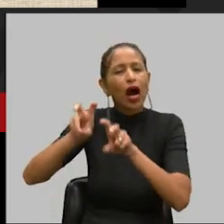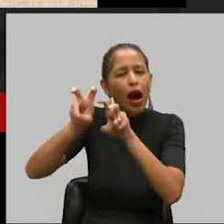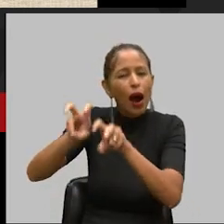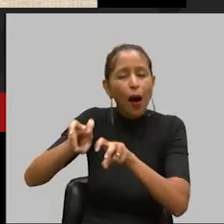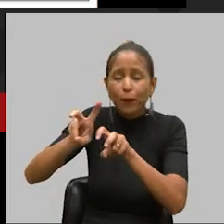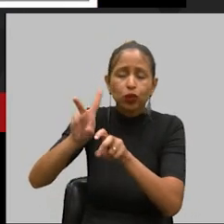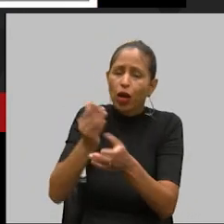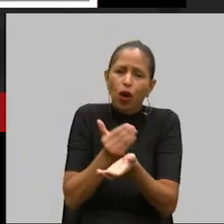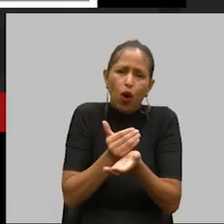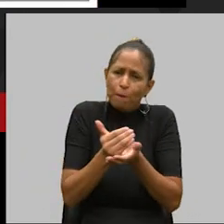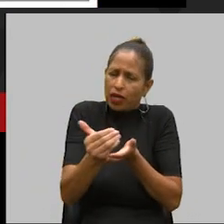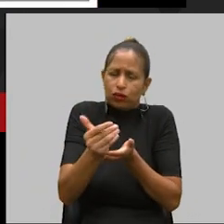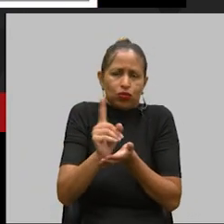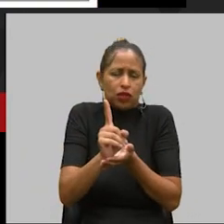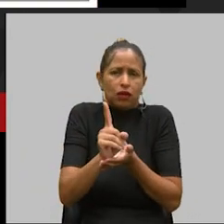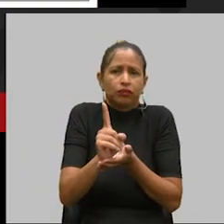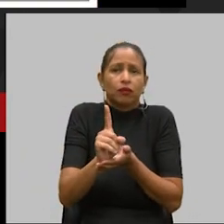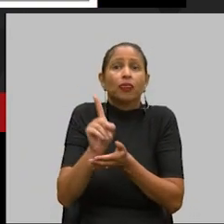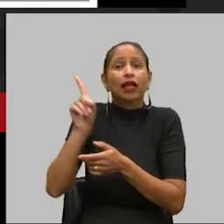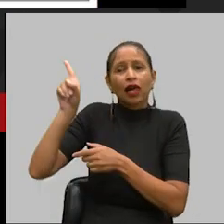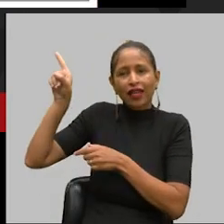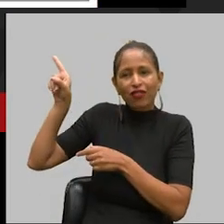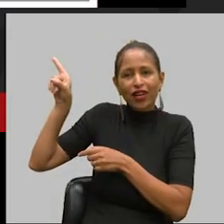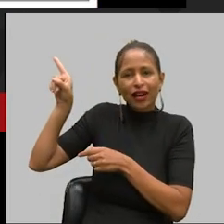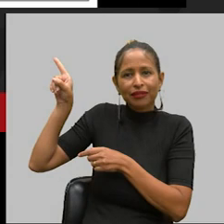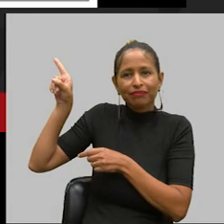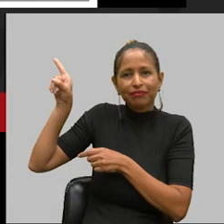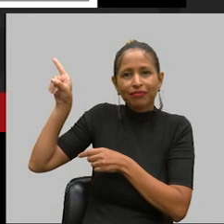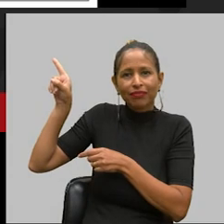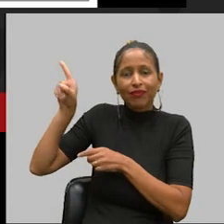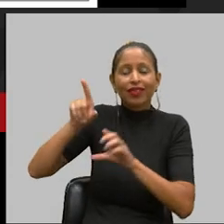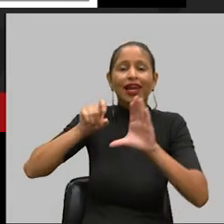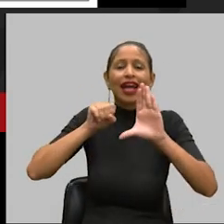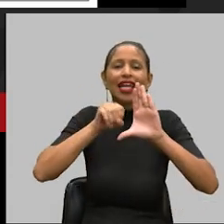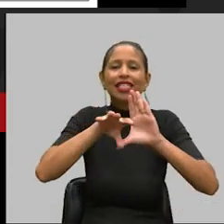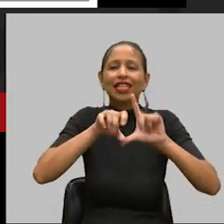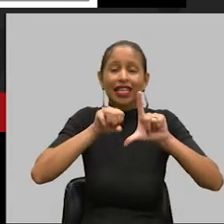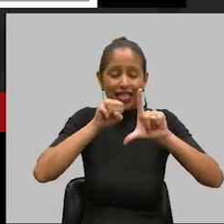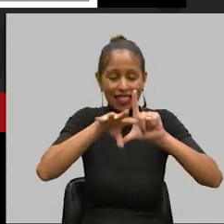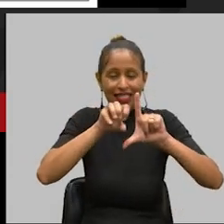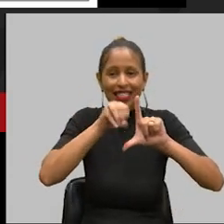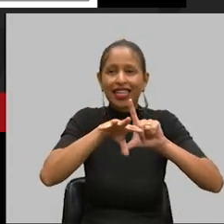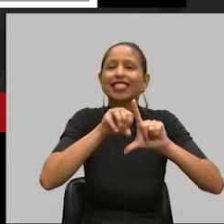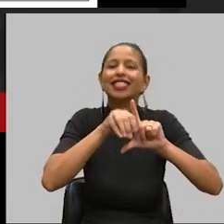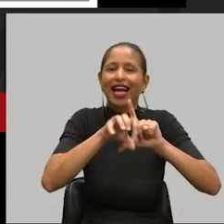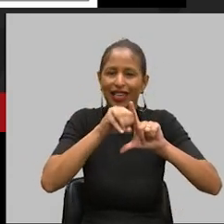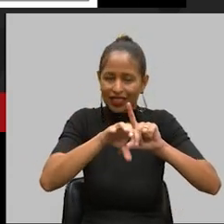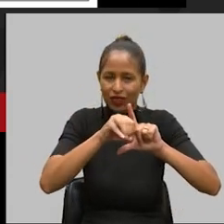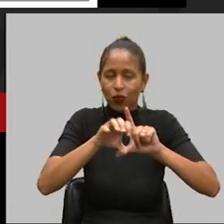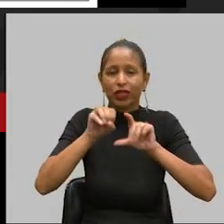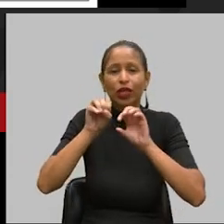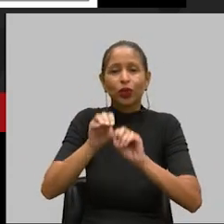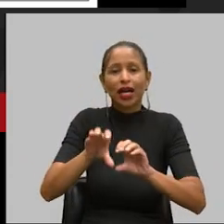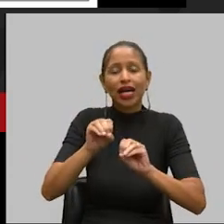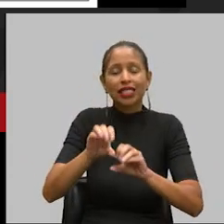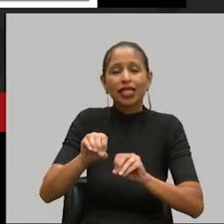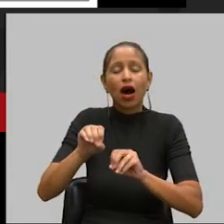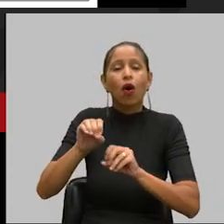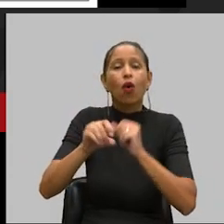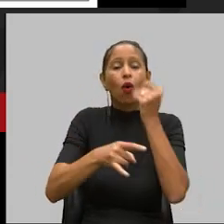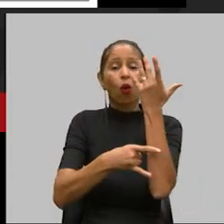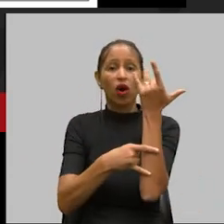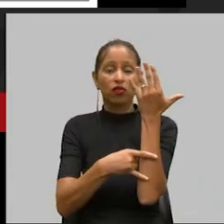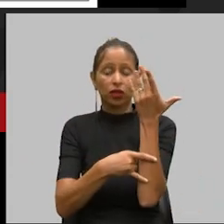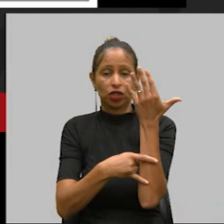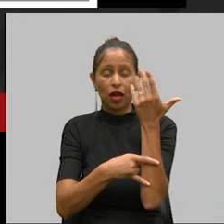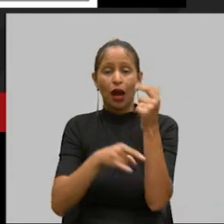inicial em Minas isso aqui é o dado da licenciatura Onde estão nossos alunos da licenciatura em educação da do campo da FMG